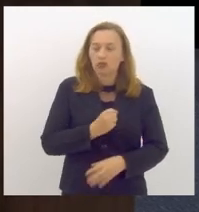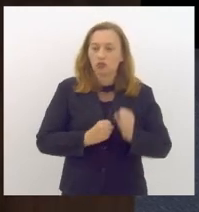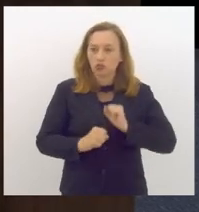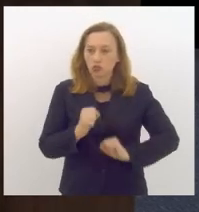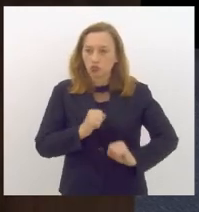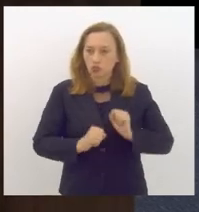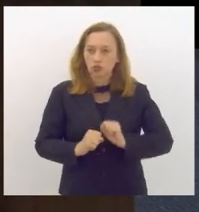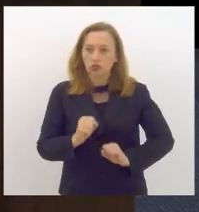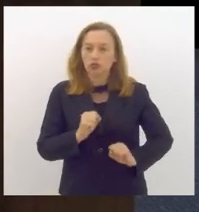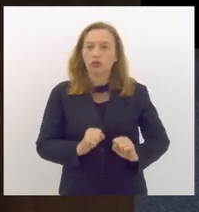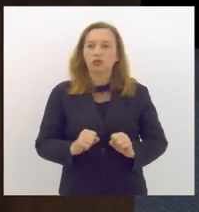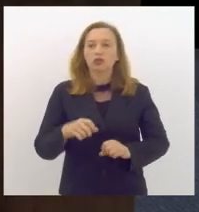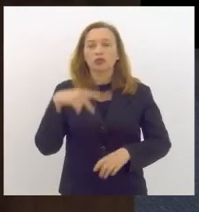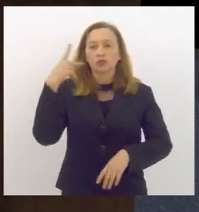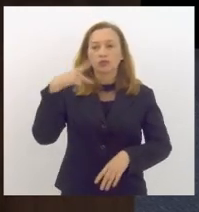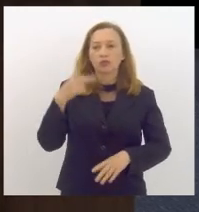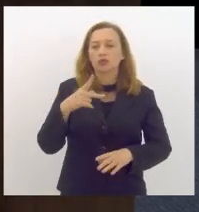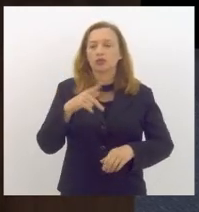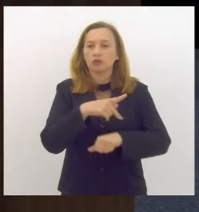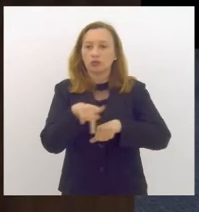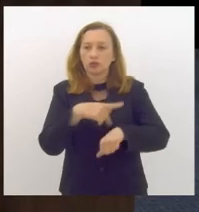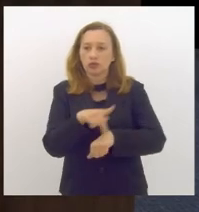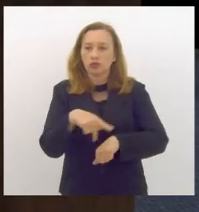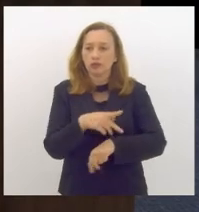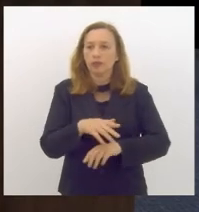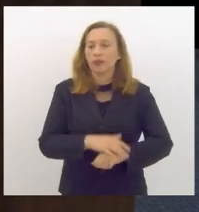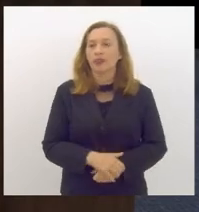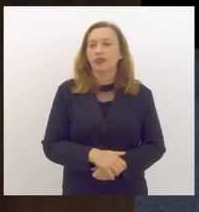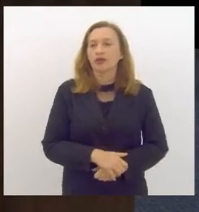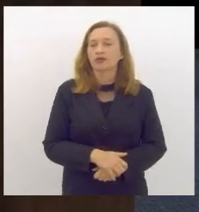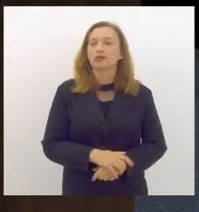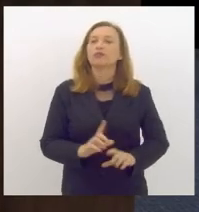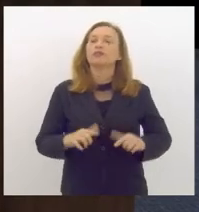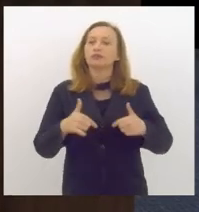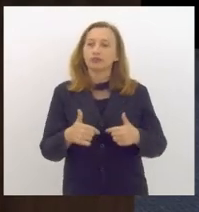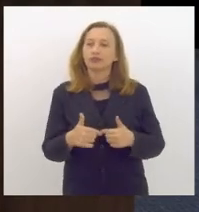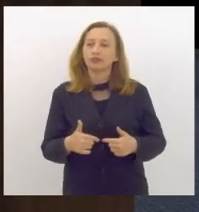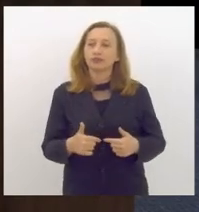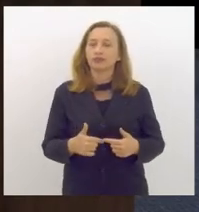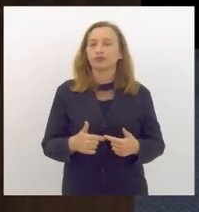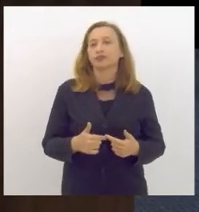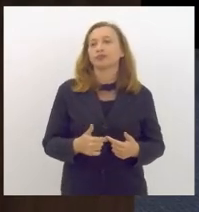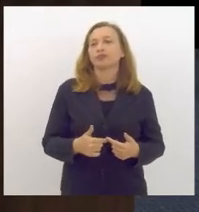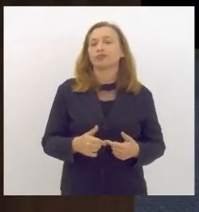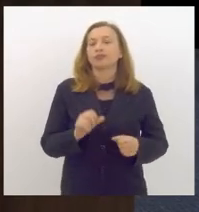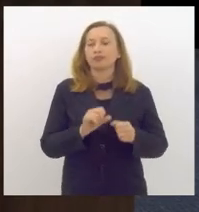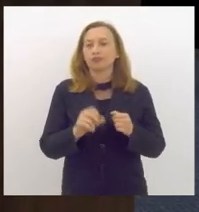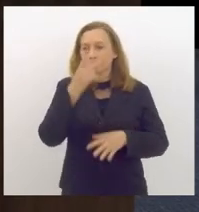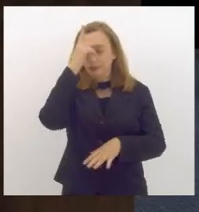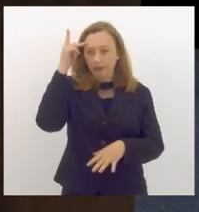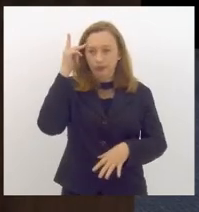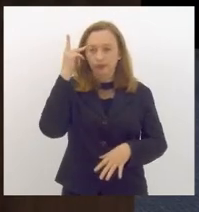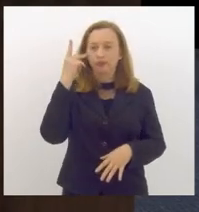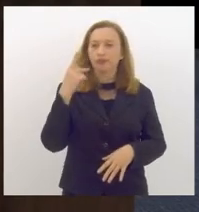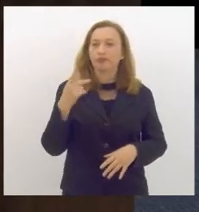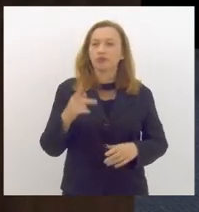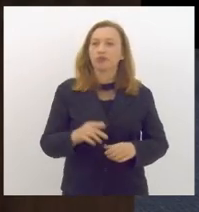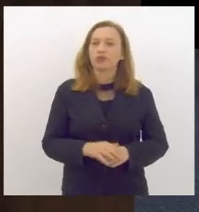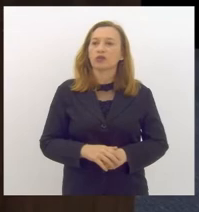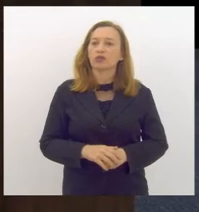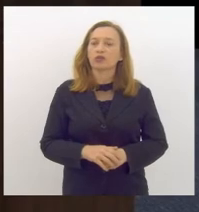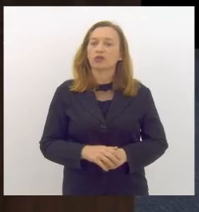que se operou na política desse país. A gente opera pela lógica de fazer com que as pessoas se reencantem